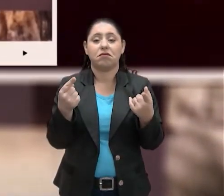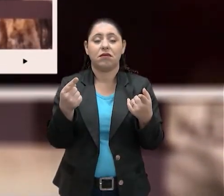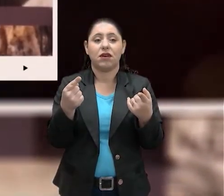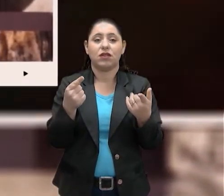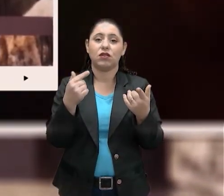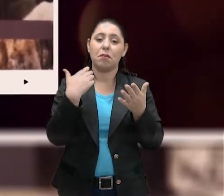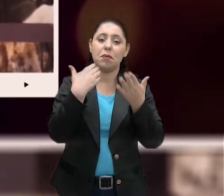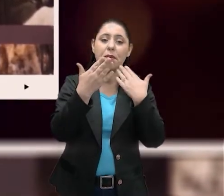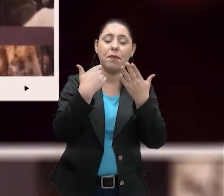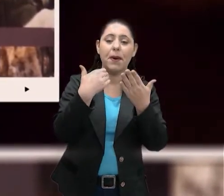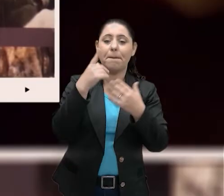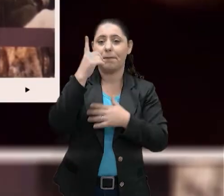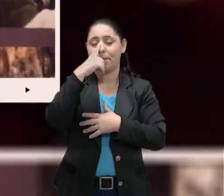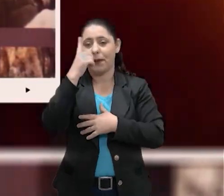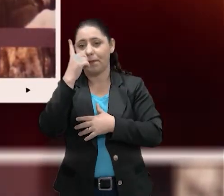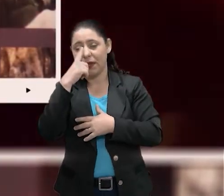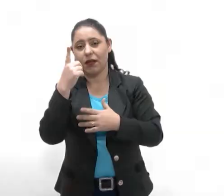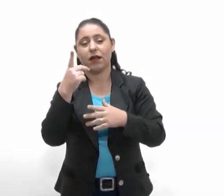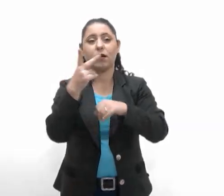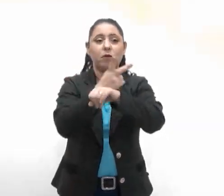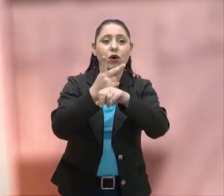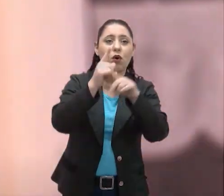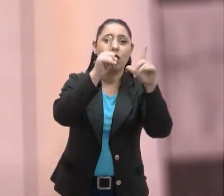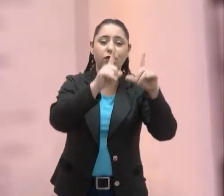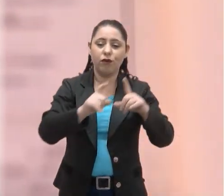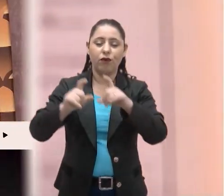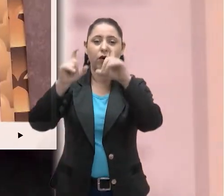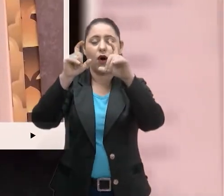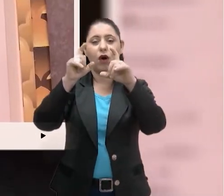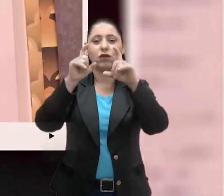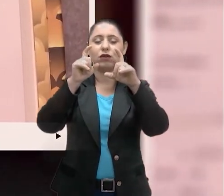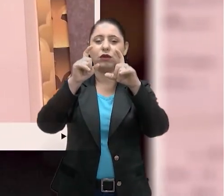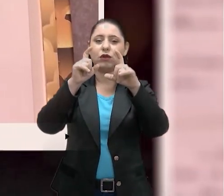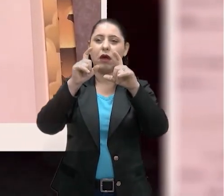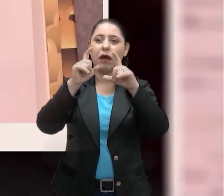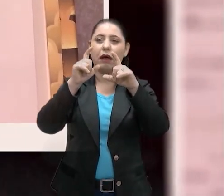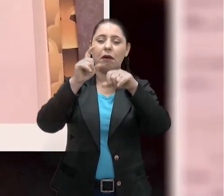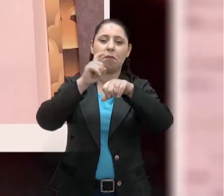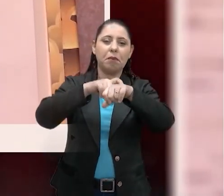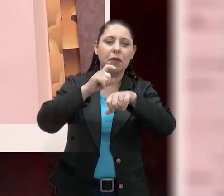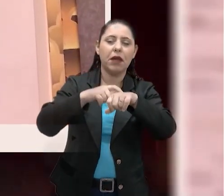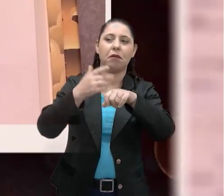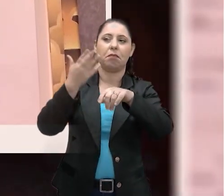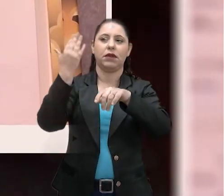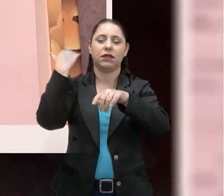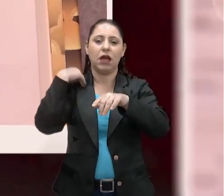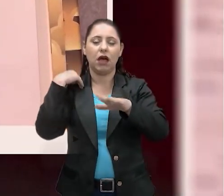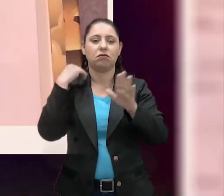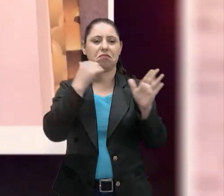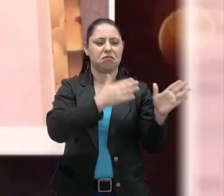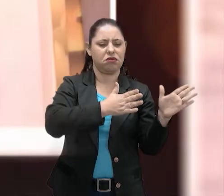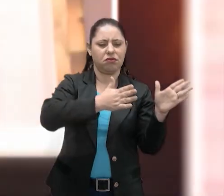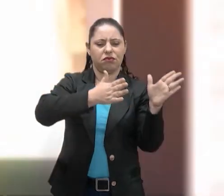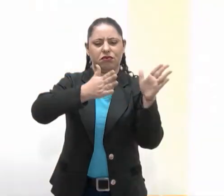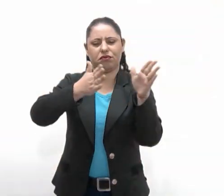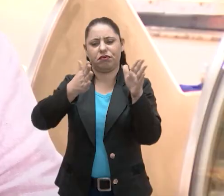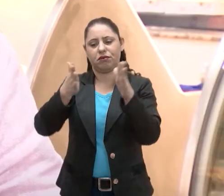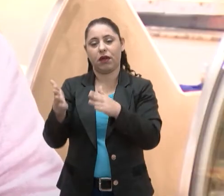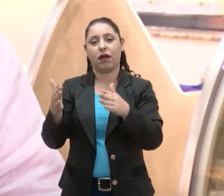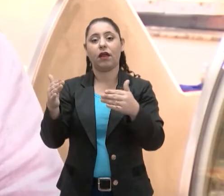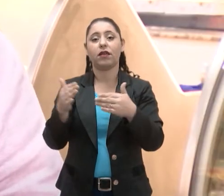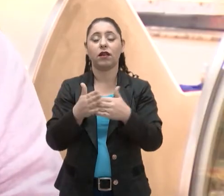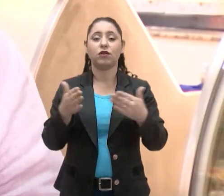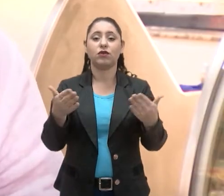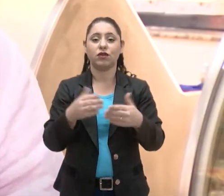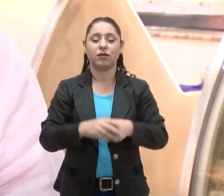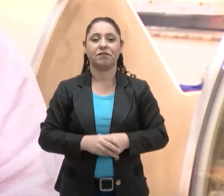mas nós conversando com a minha mãe, buscando fotografia de épocas, histórias, as passagens, as coisas, né?